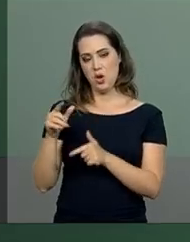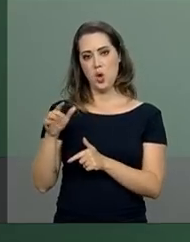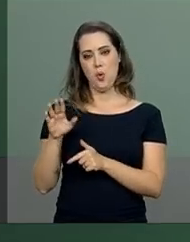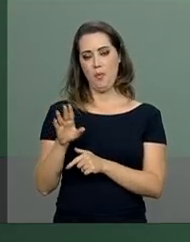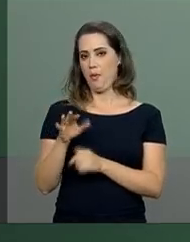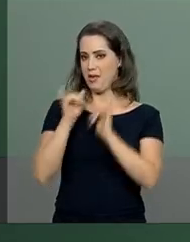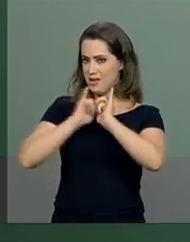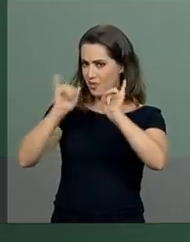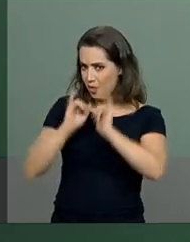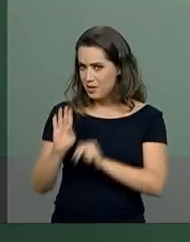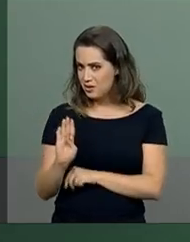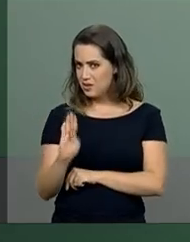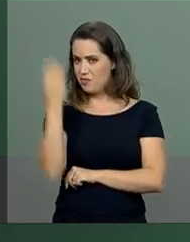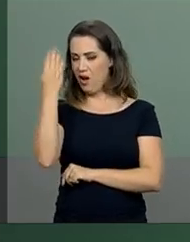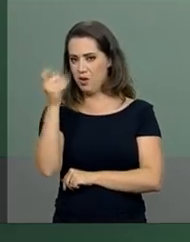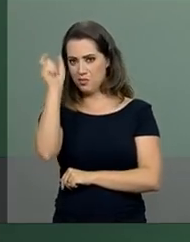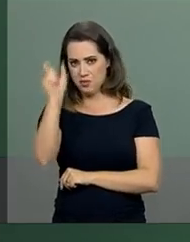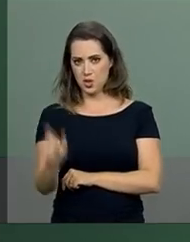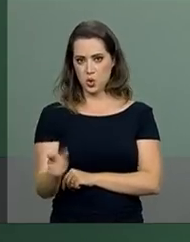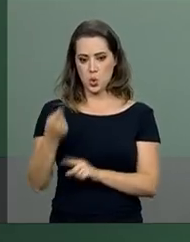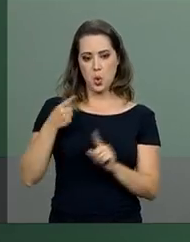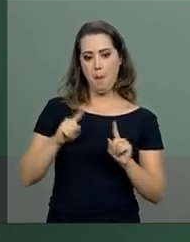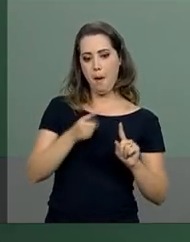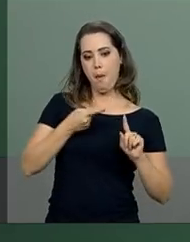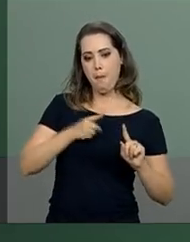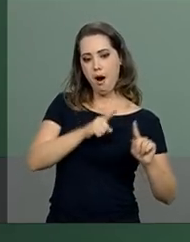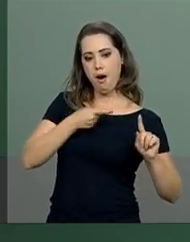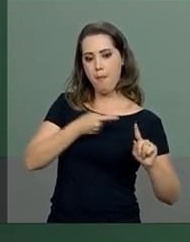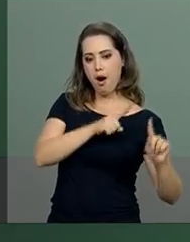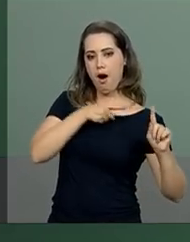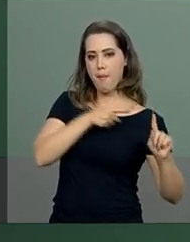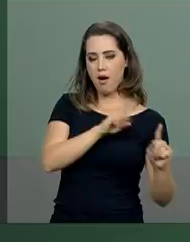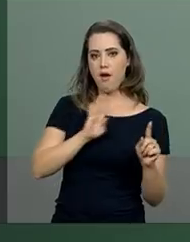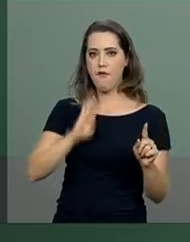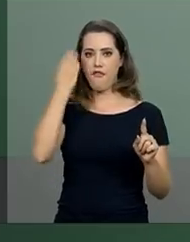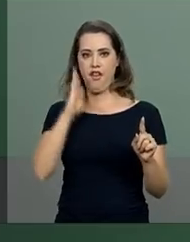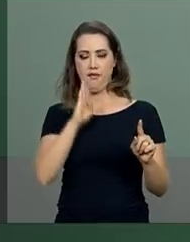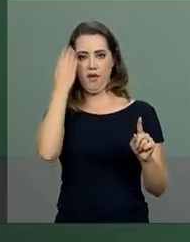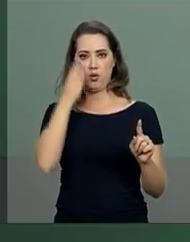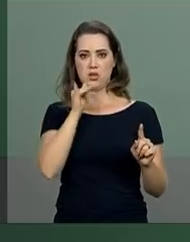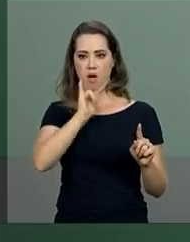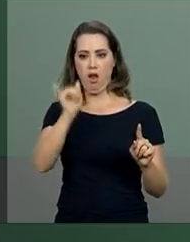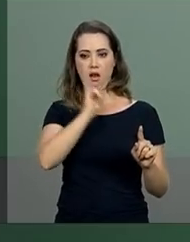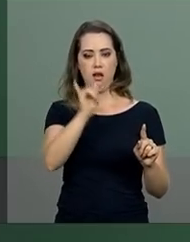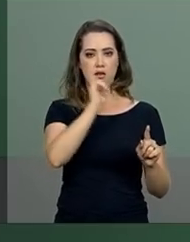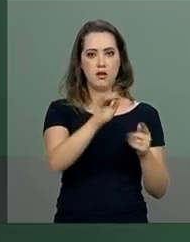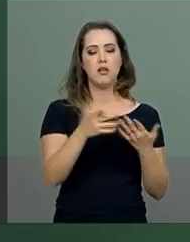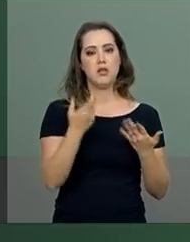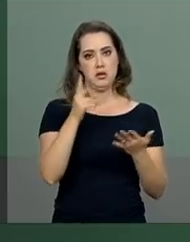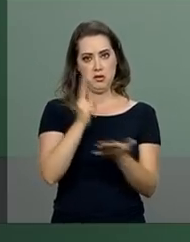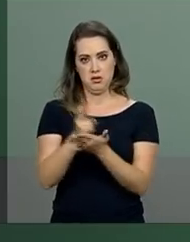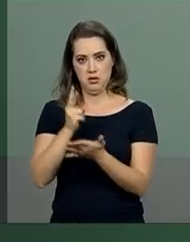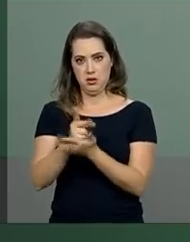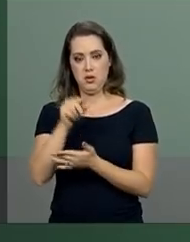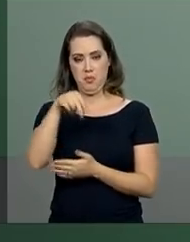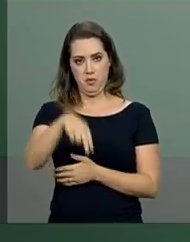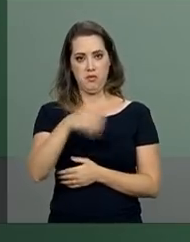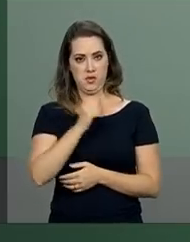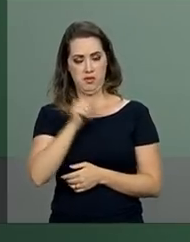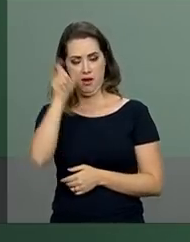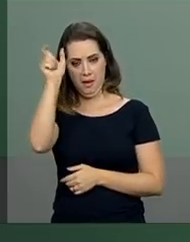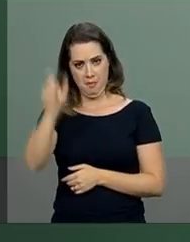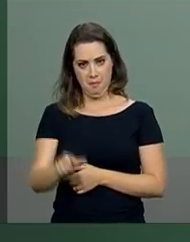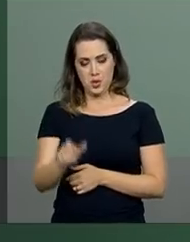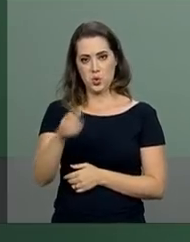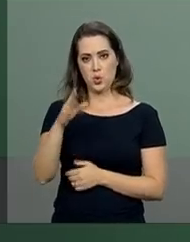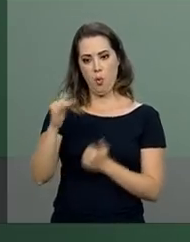é existem muitas pessoas sendo ameaçadas por conta de fake news inclusive a candidata a vice presidente manuela d'ávila